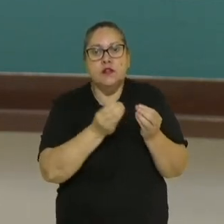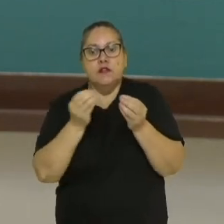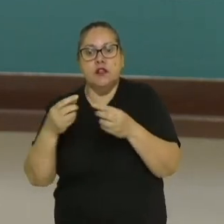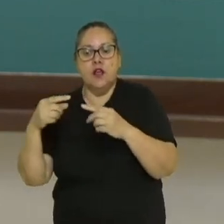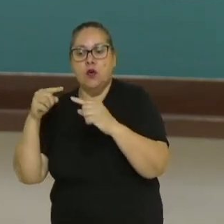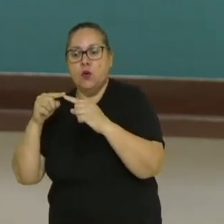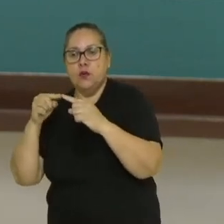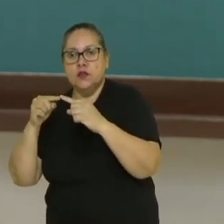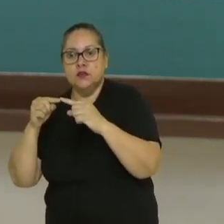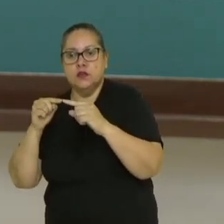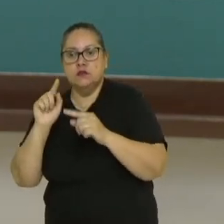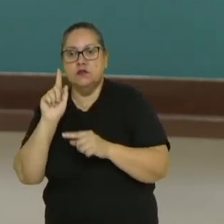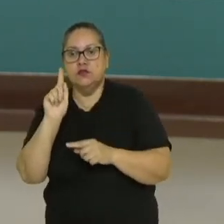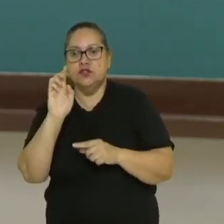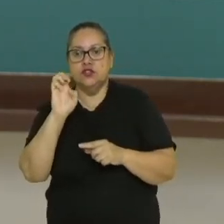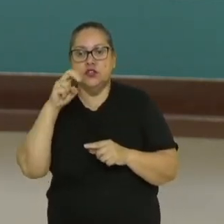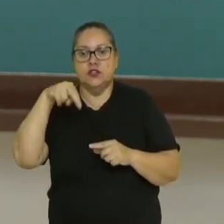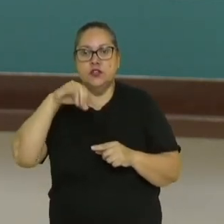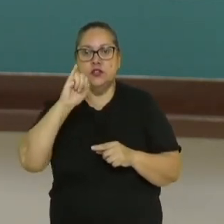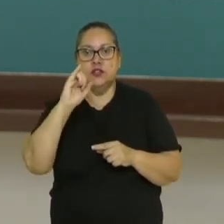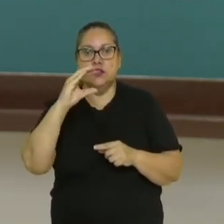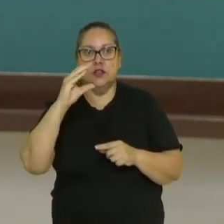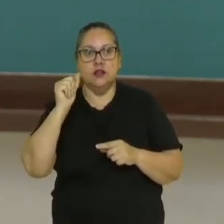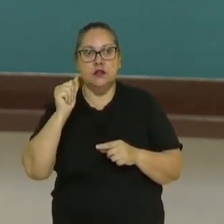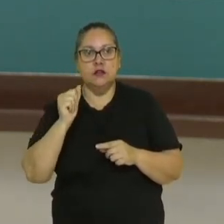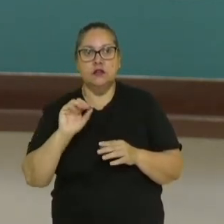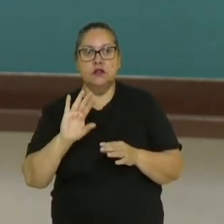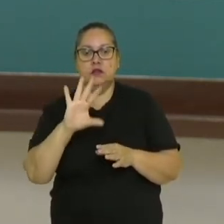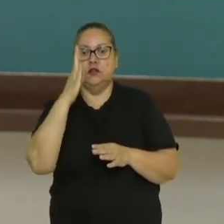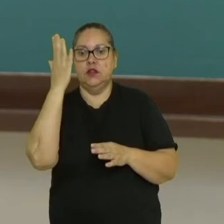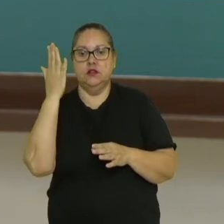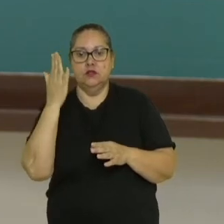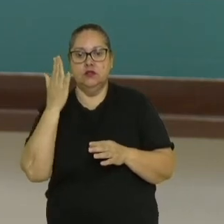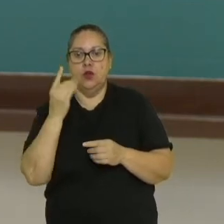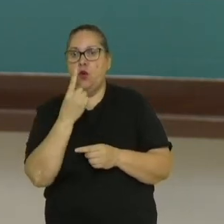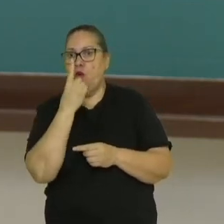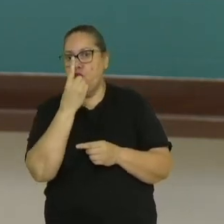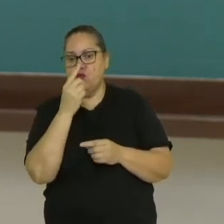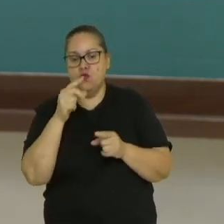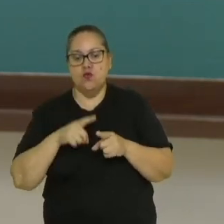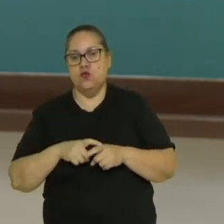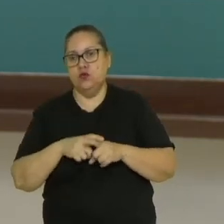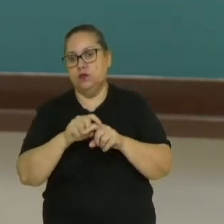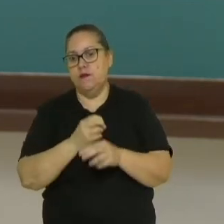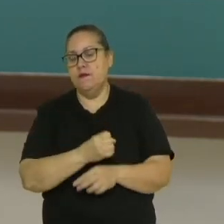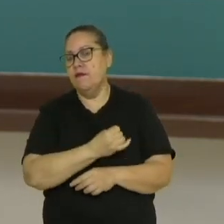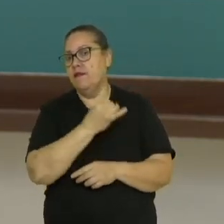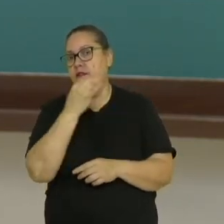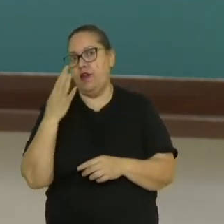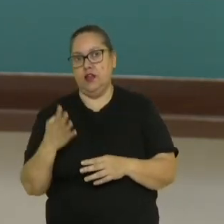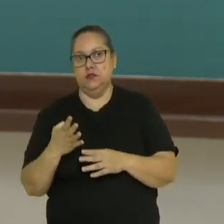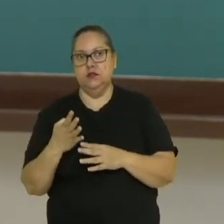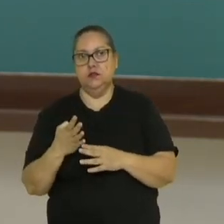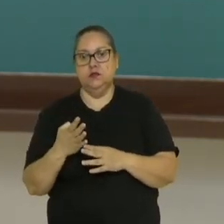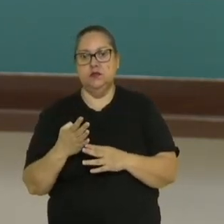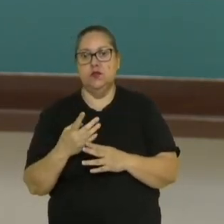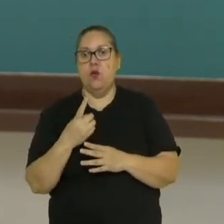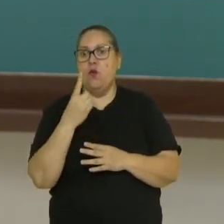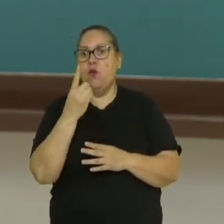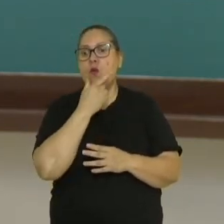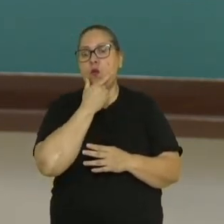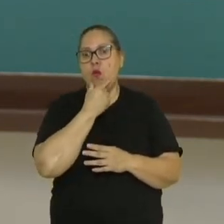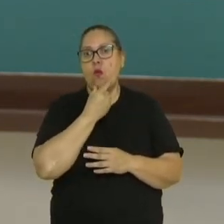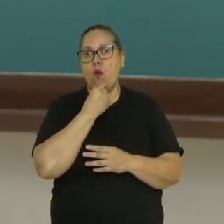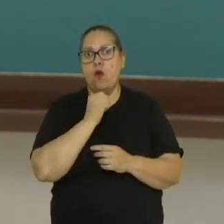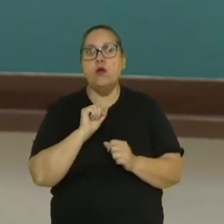ideia da importância desse processo, isso não acontece só num cromossomo, acontece em vários. Então, um homem, ele